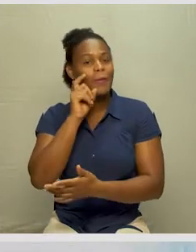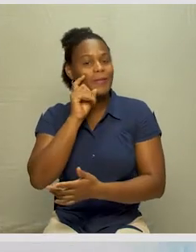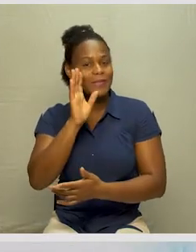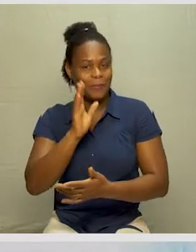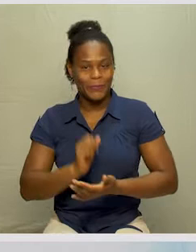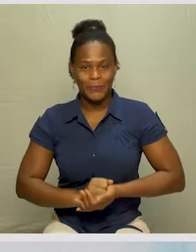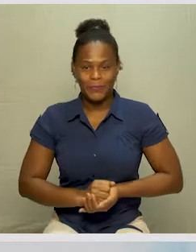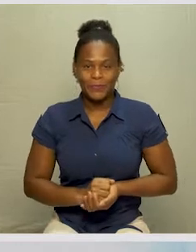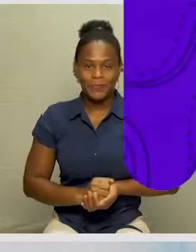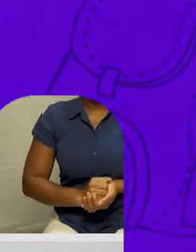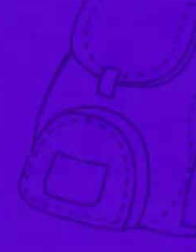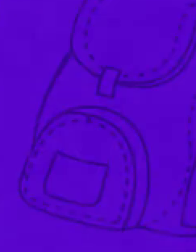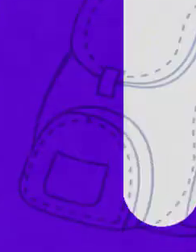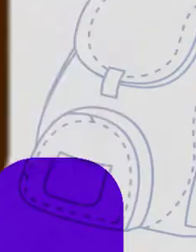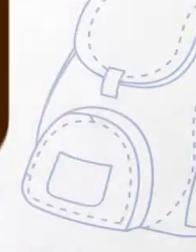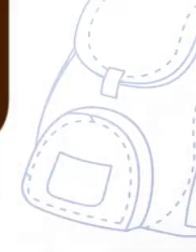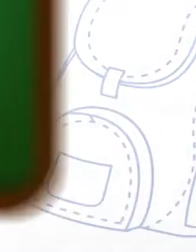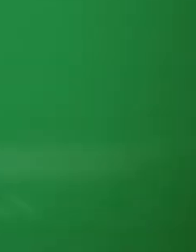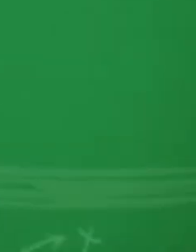apenas proteção.